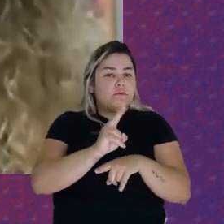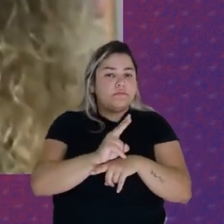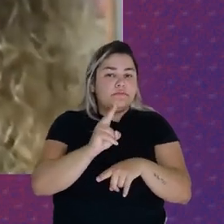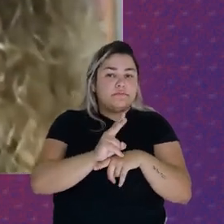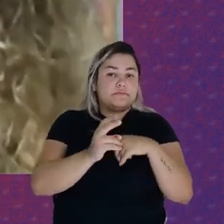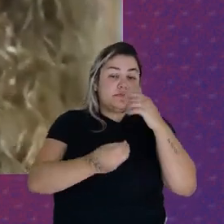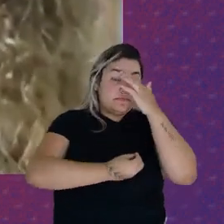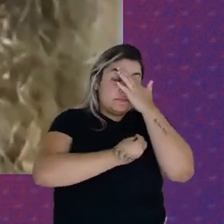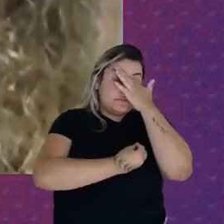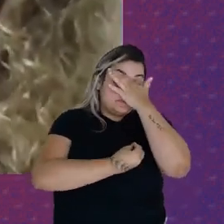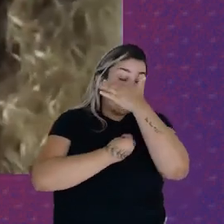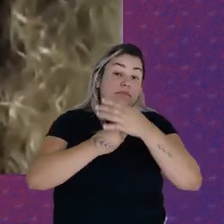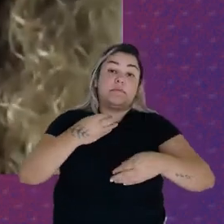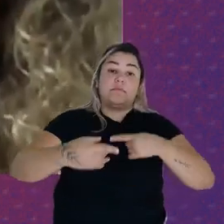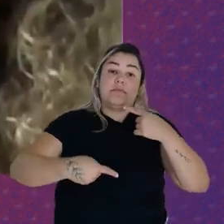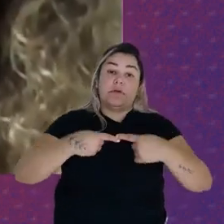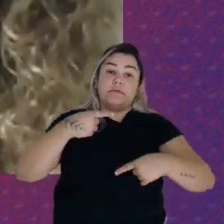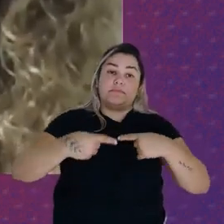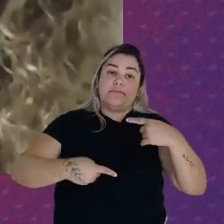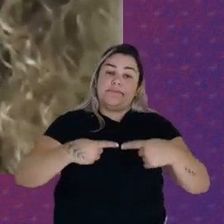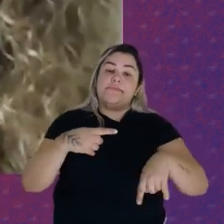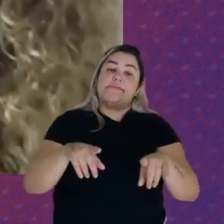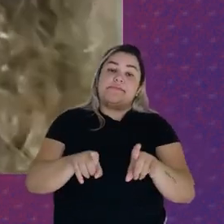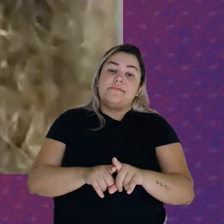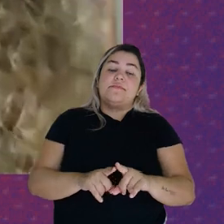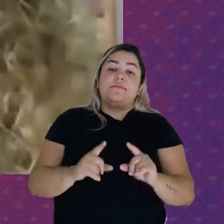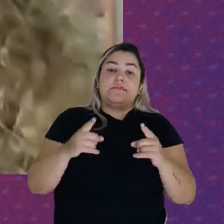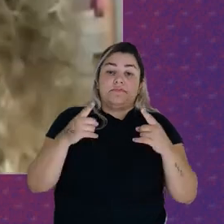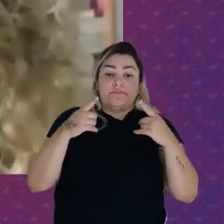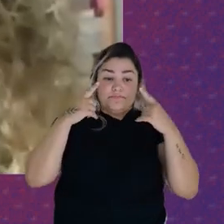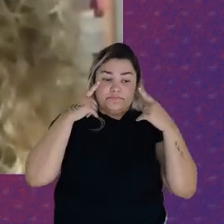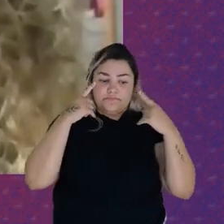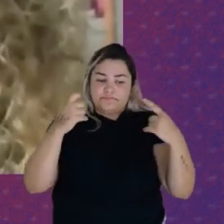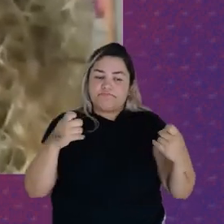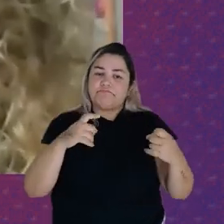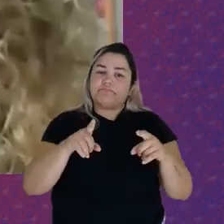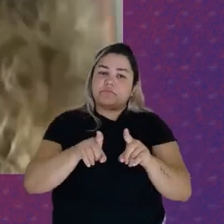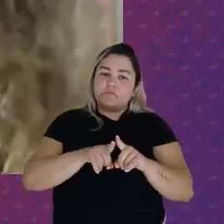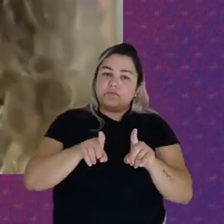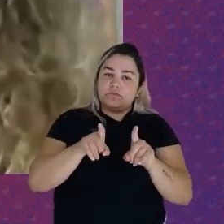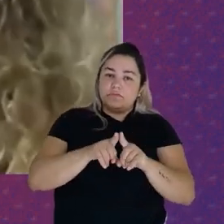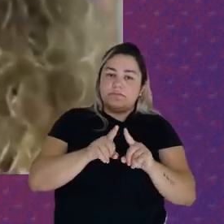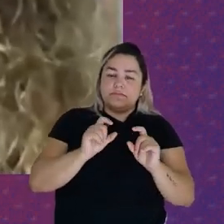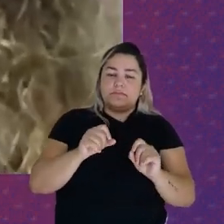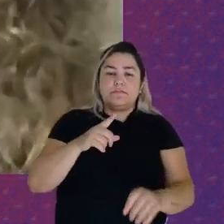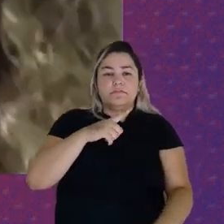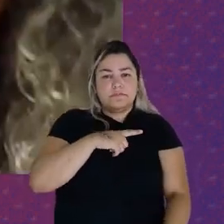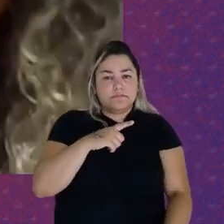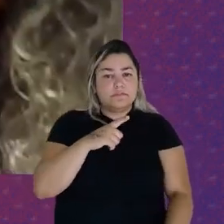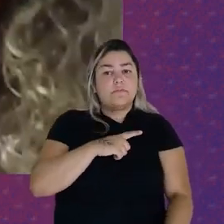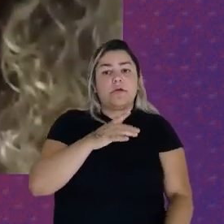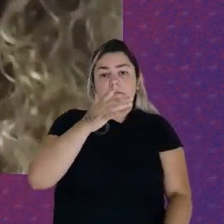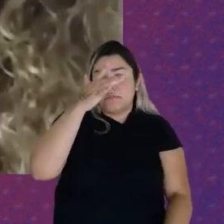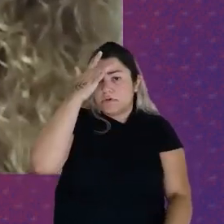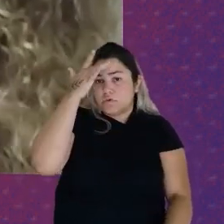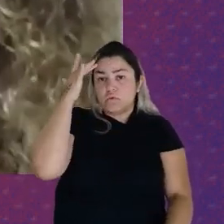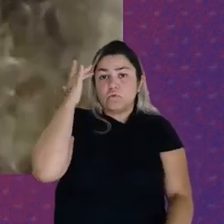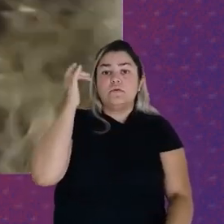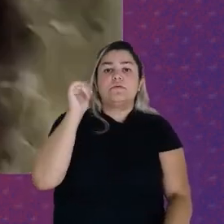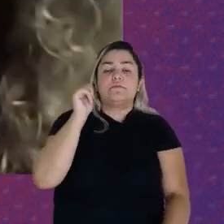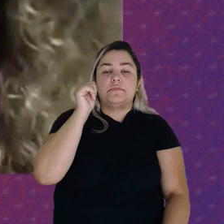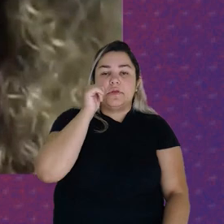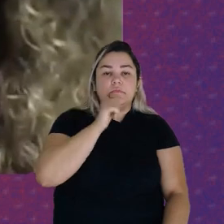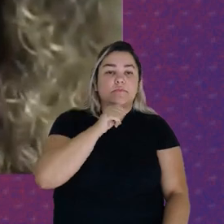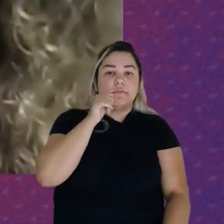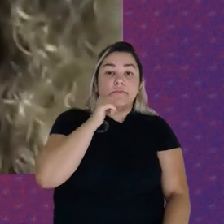na política. E essas ações de violência, elas são uma grande reação para demonstrar para as pessoas, para as mulheres, que se